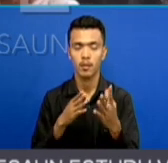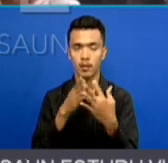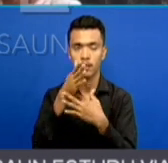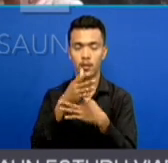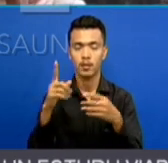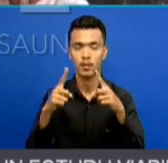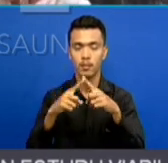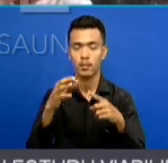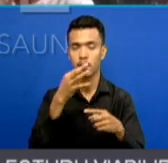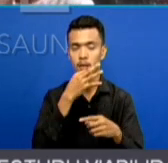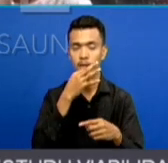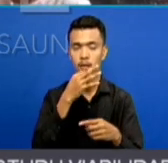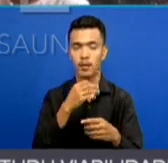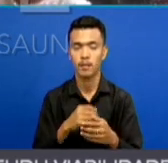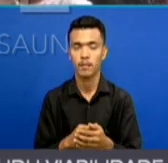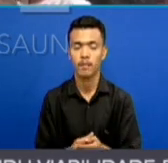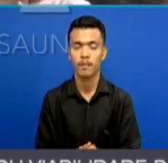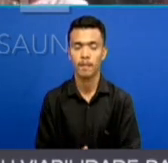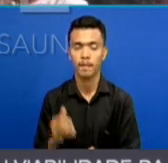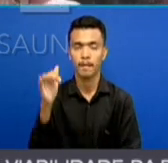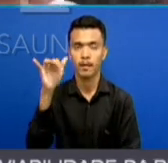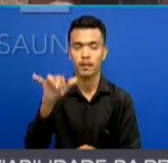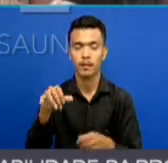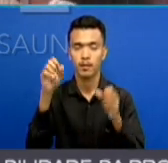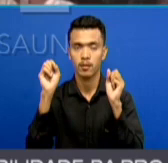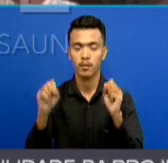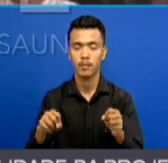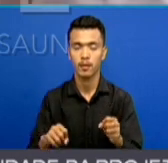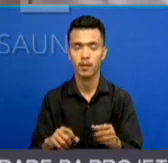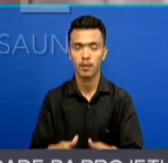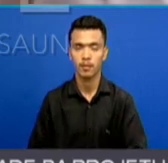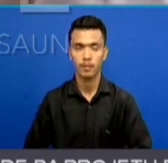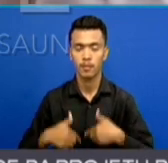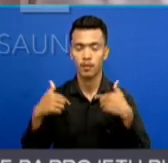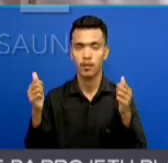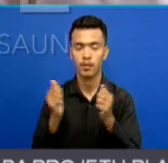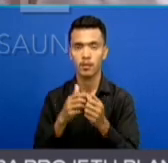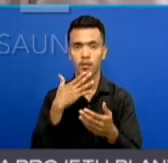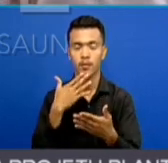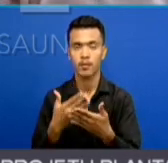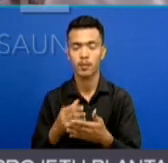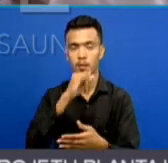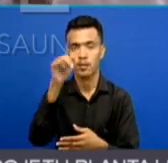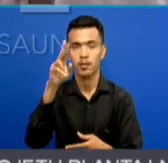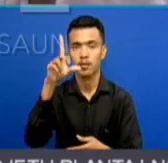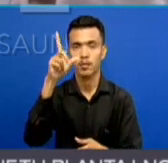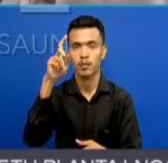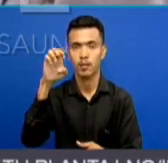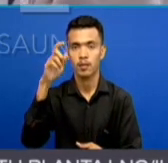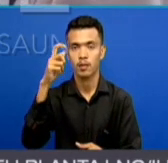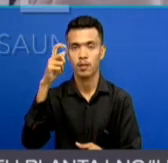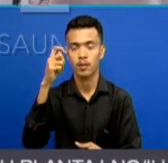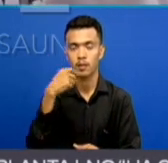ba aihan nutritivo sira nune sira atubele moris so saudável. Beneficiário Juleta de Jesus